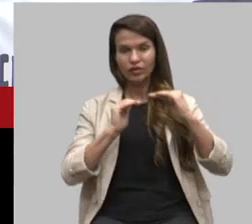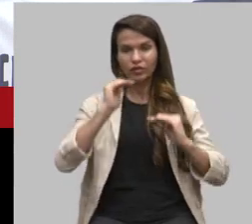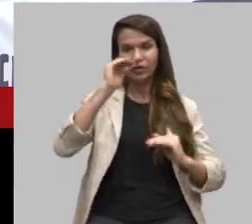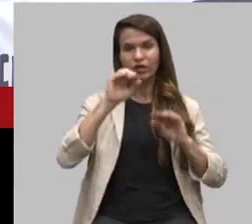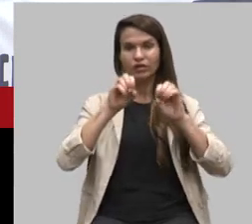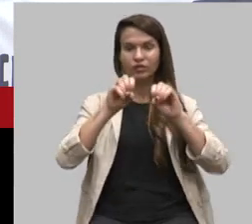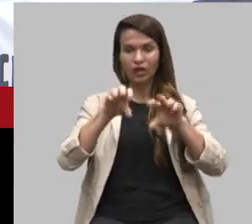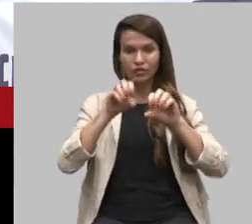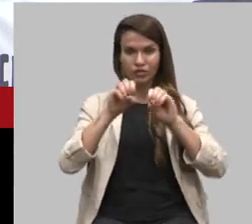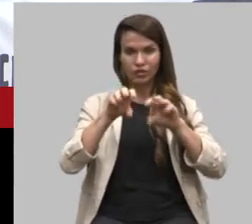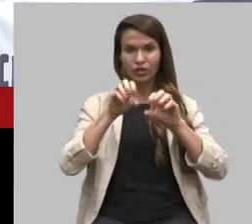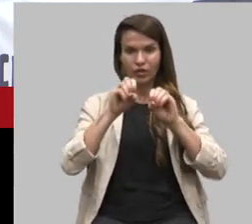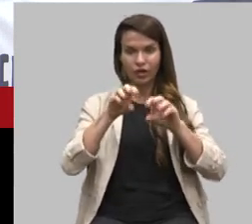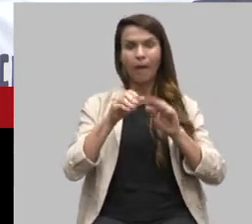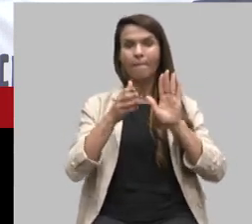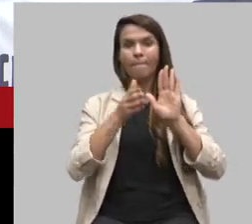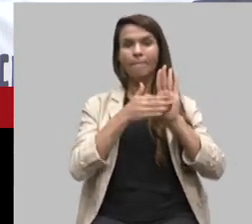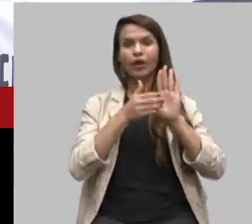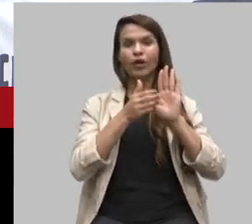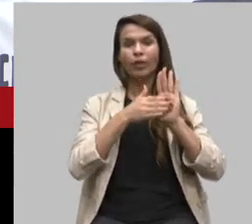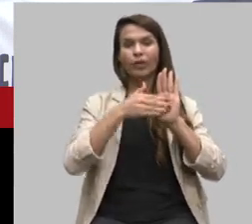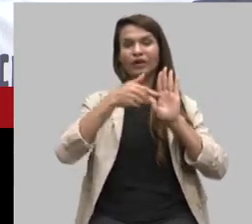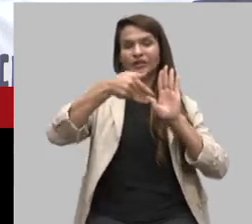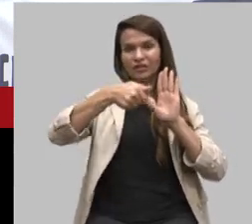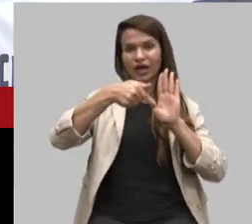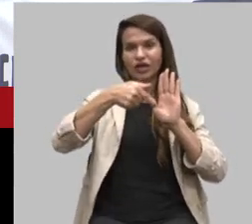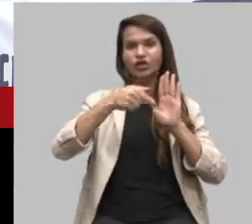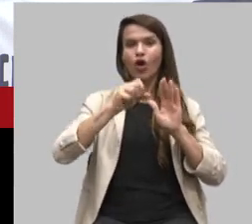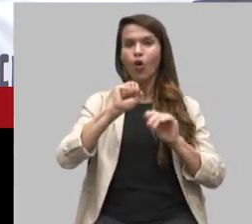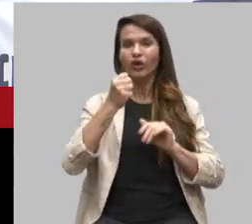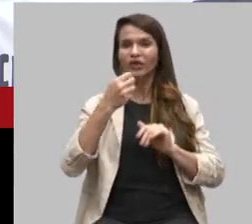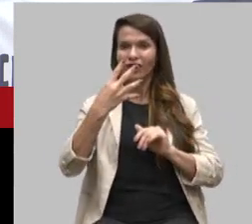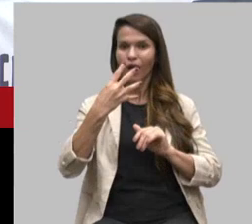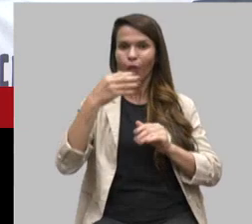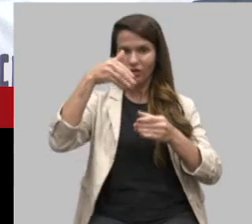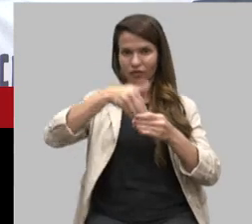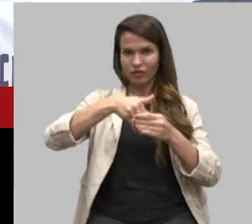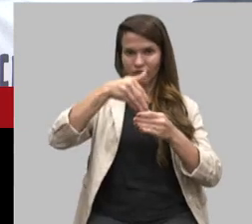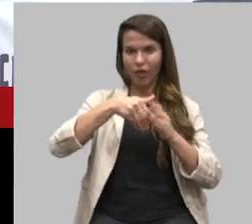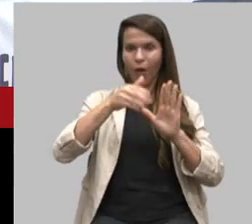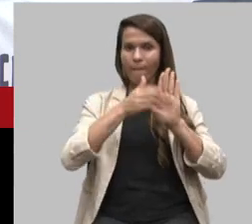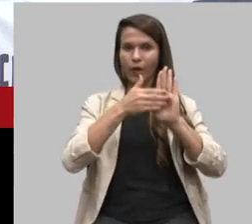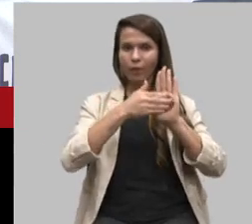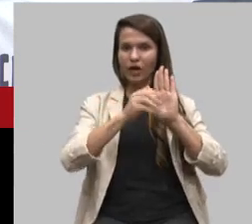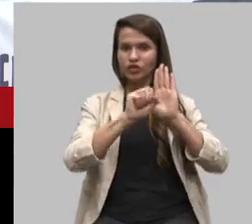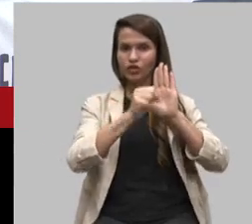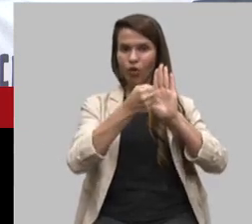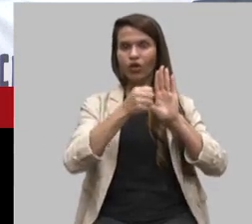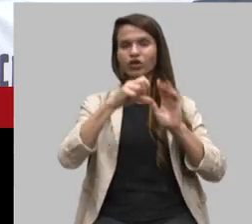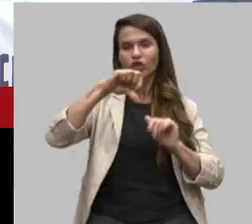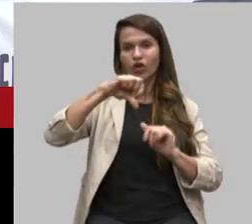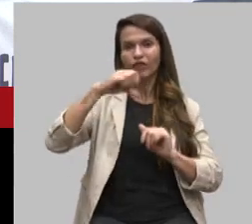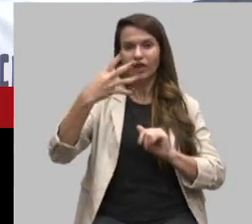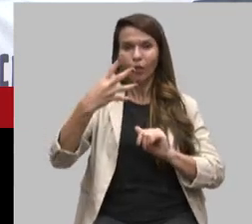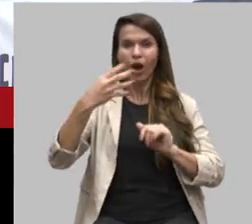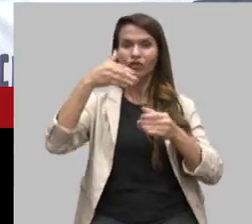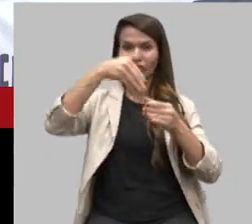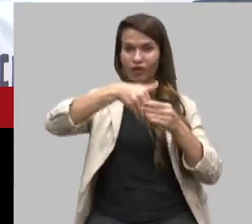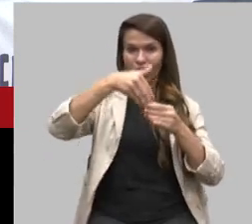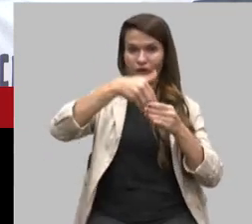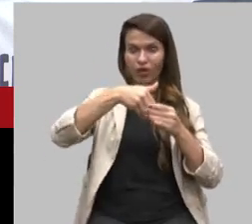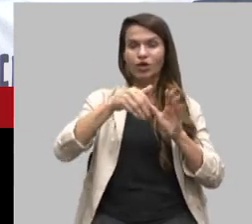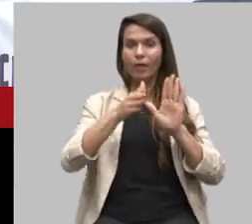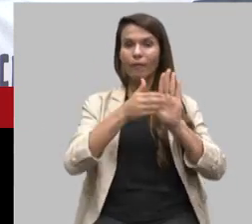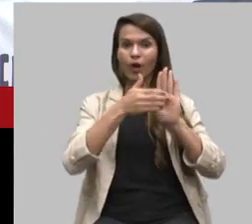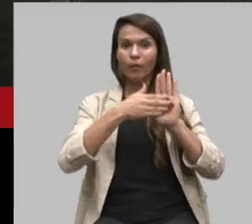educacionais proposta 7 84 votos proposta 8 94 votos proposta